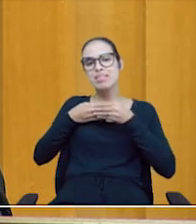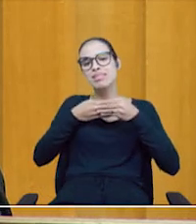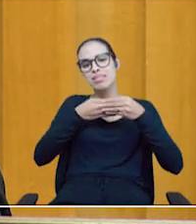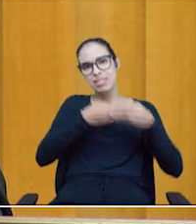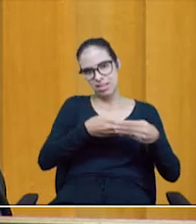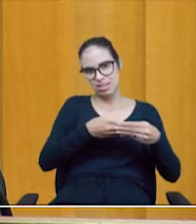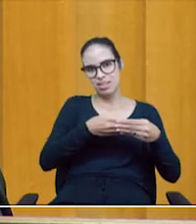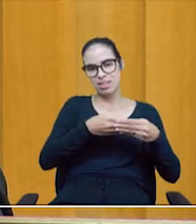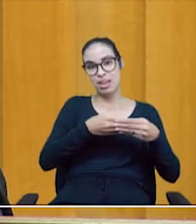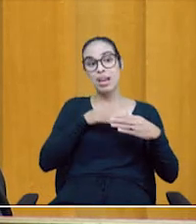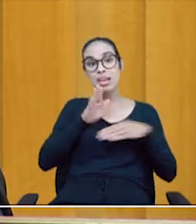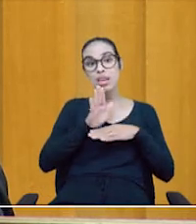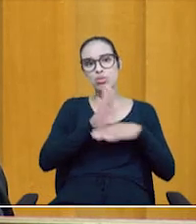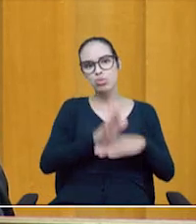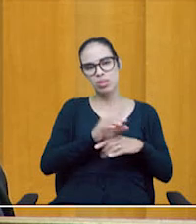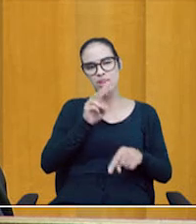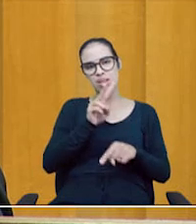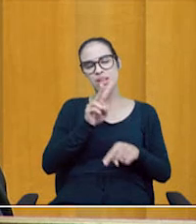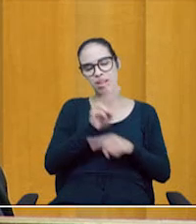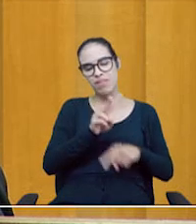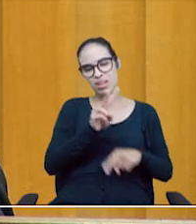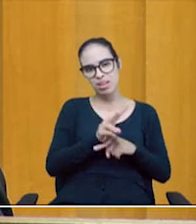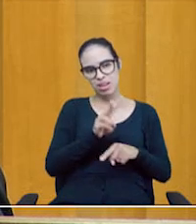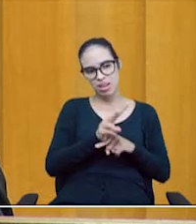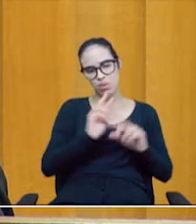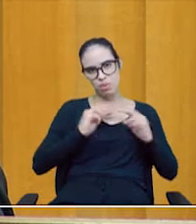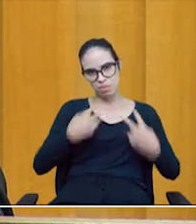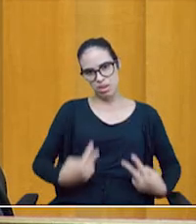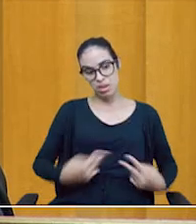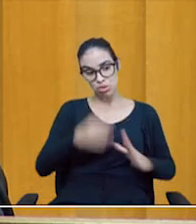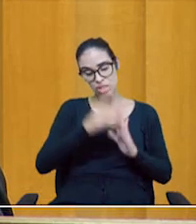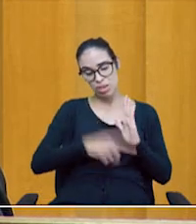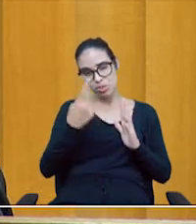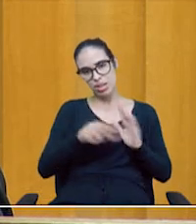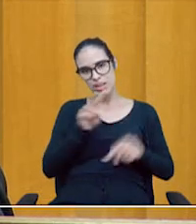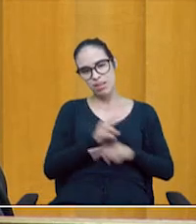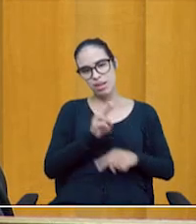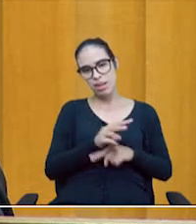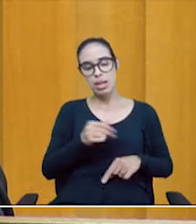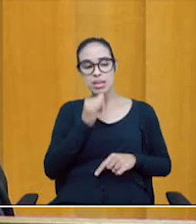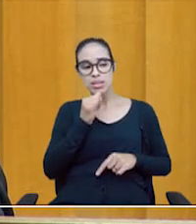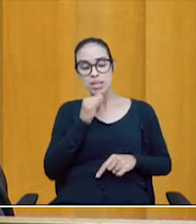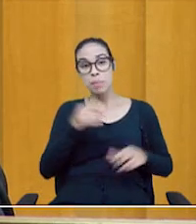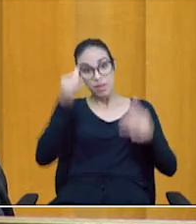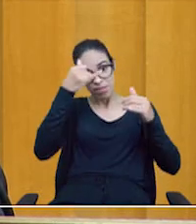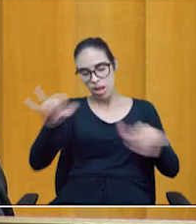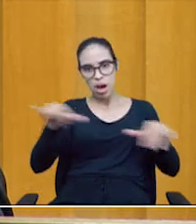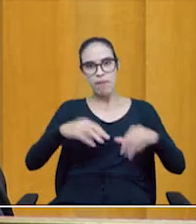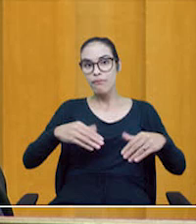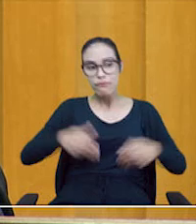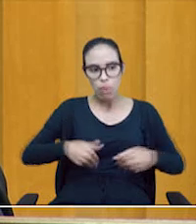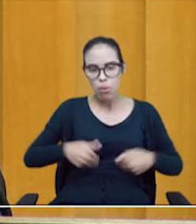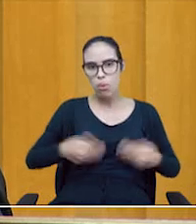humanos. Nós não podemos falar em fome, ou combate à fome, não podemos falar em prover moradia, não podemos falar em